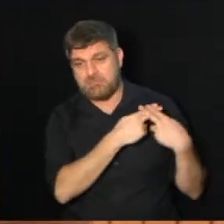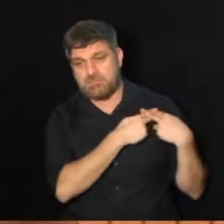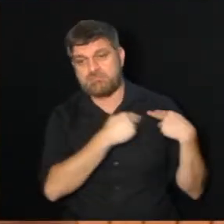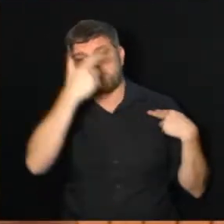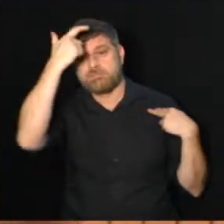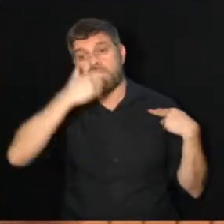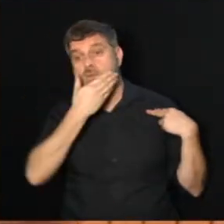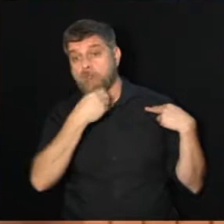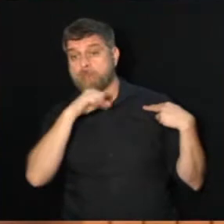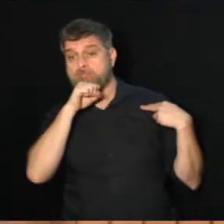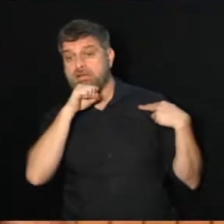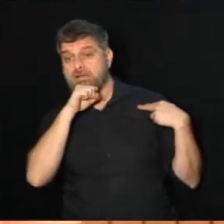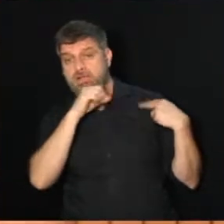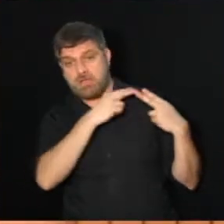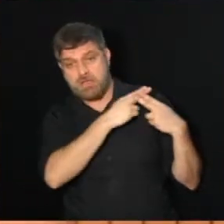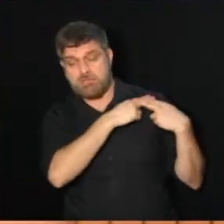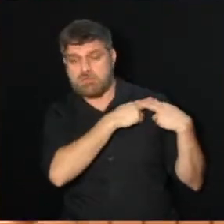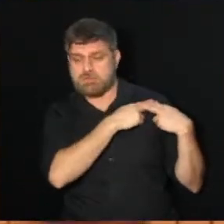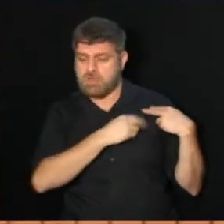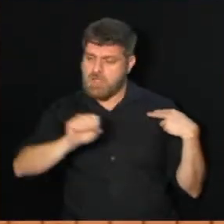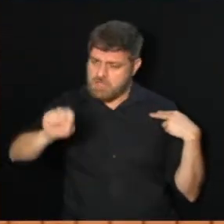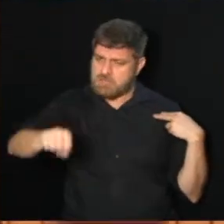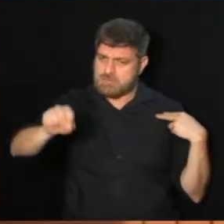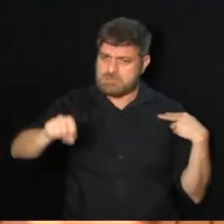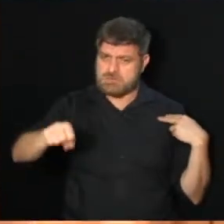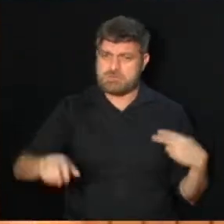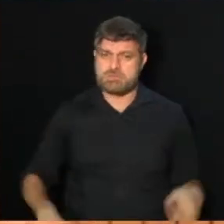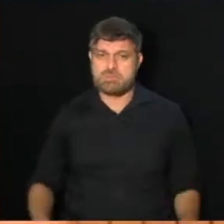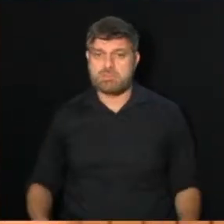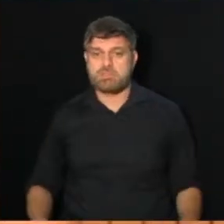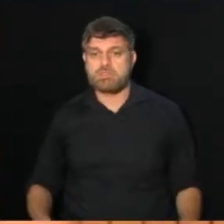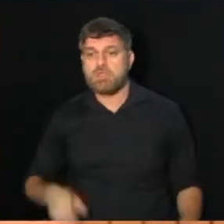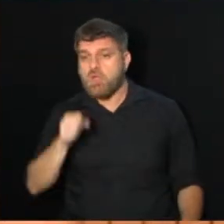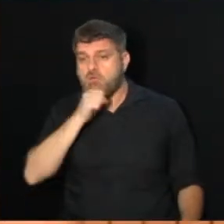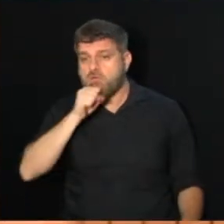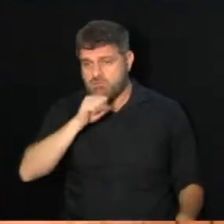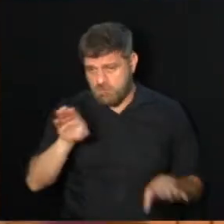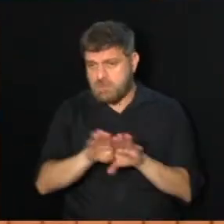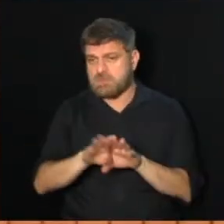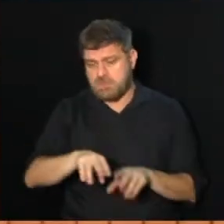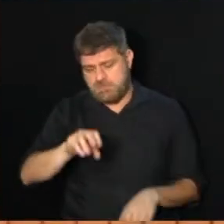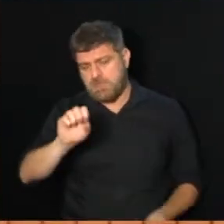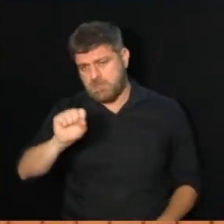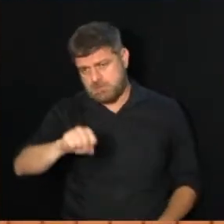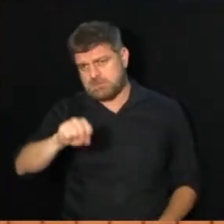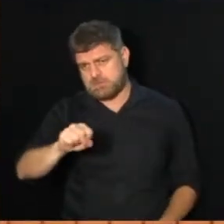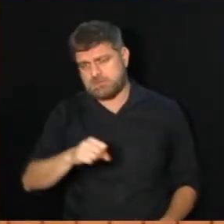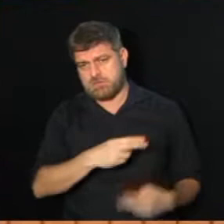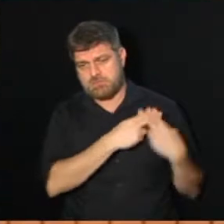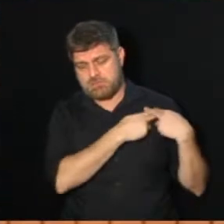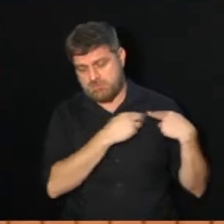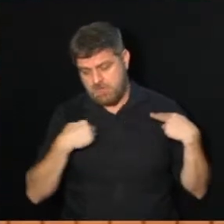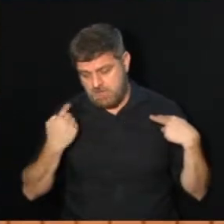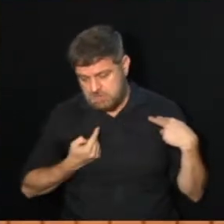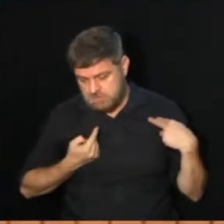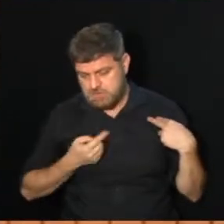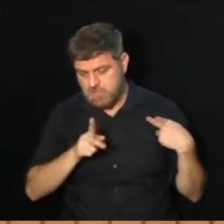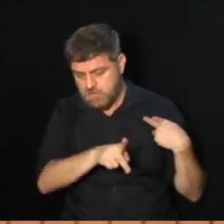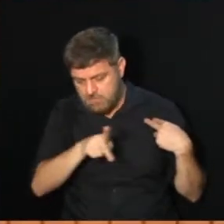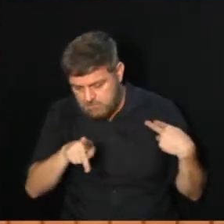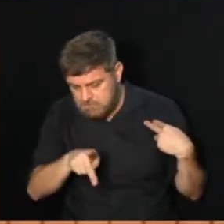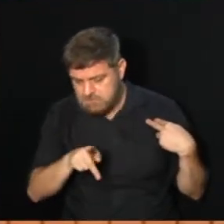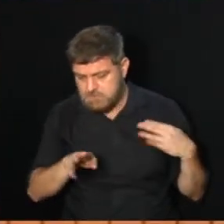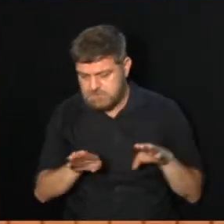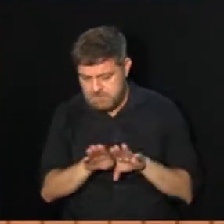eu também sou. Claro que eu sou. E talvez o meu pai também seja. E aí nós vamos avançando. Os professores,